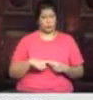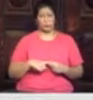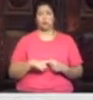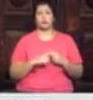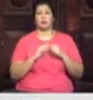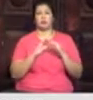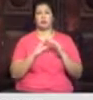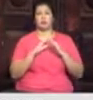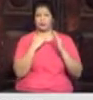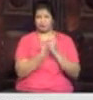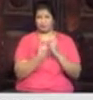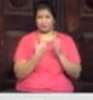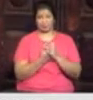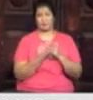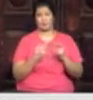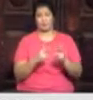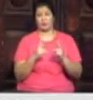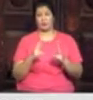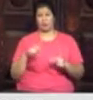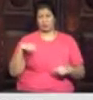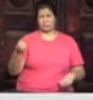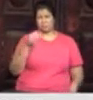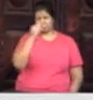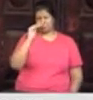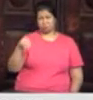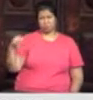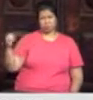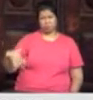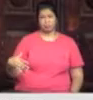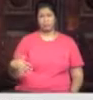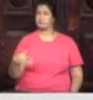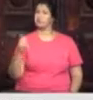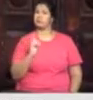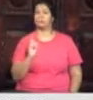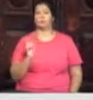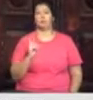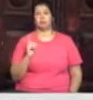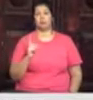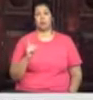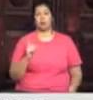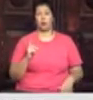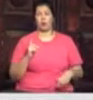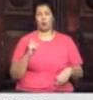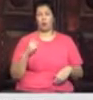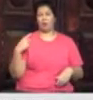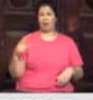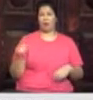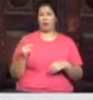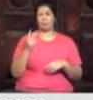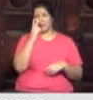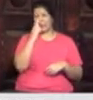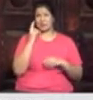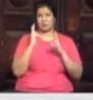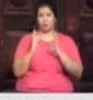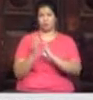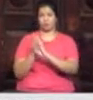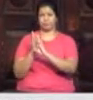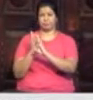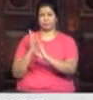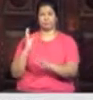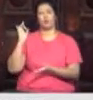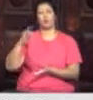seus estudos, e não podem ser considerados rebutalhos, não podem ser considerados como os últimos da fila. Portanto, eu queria dizer aqui da